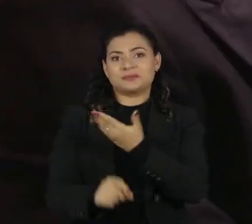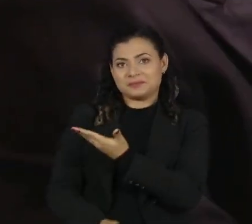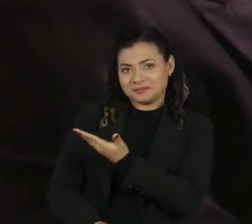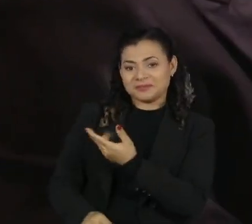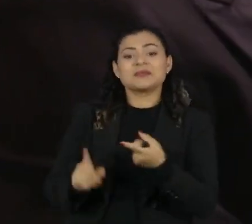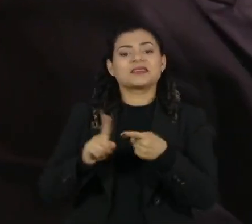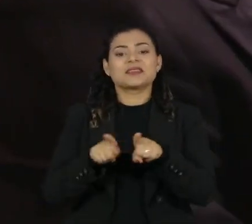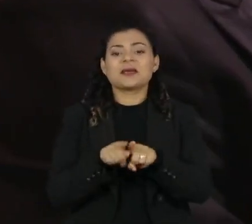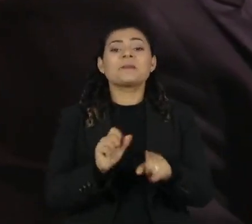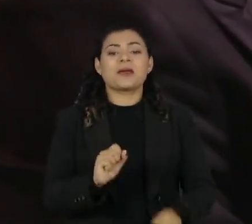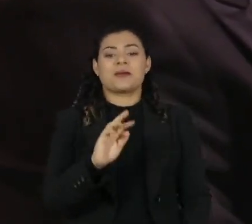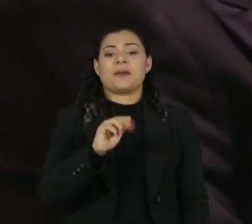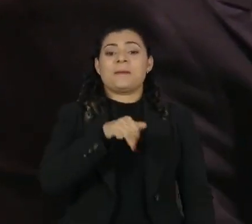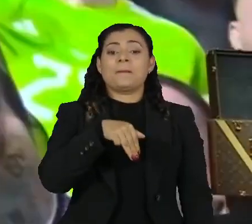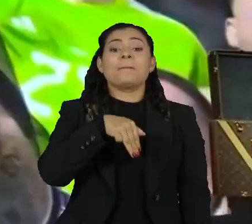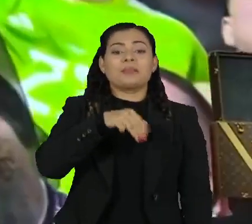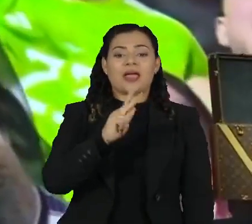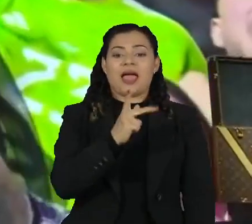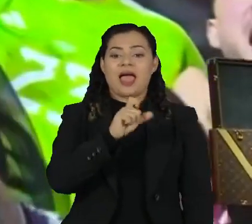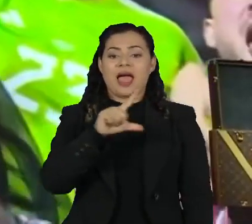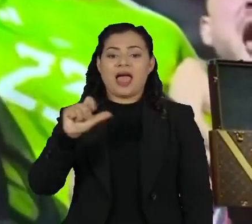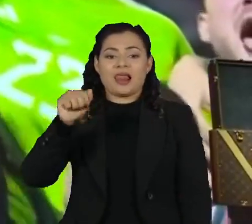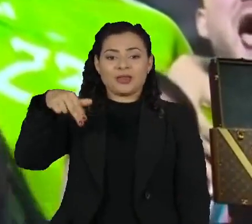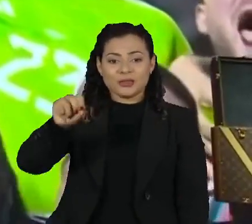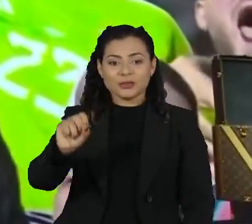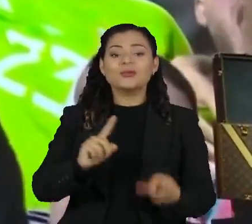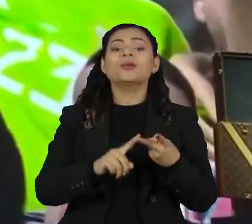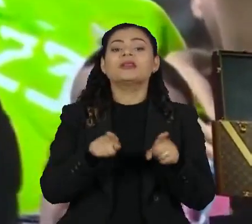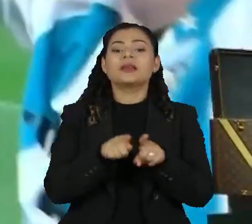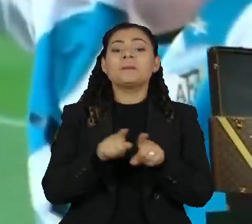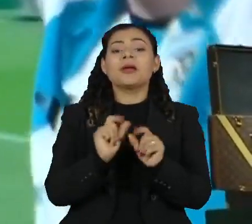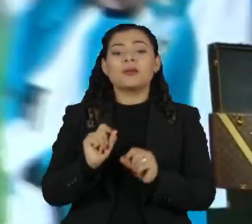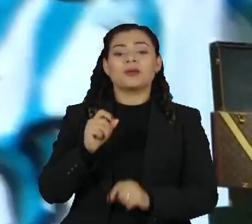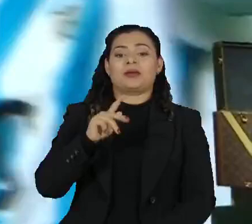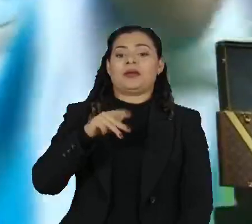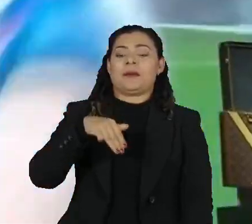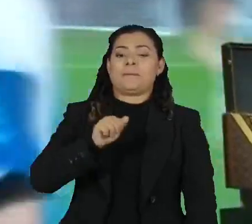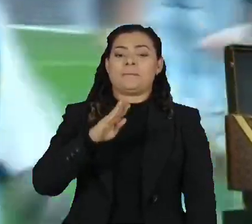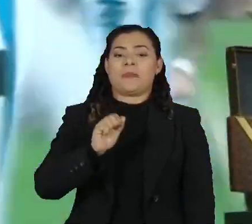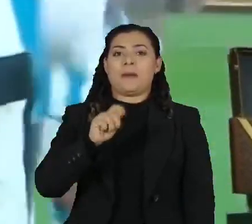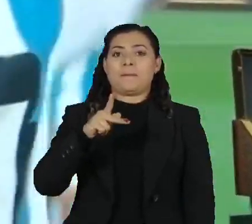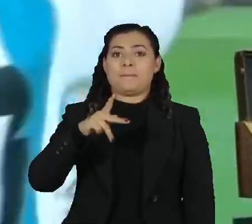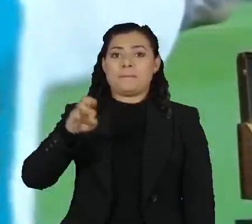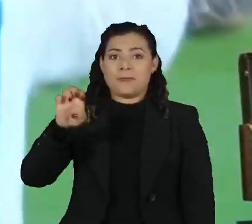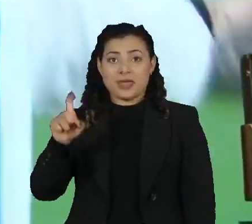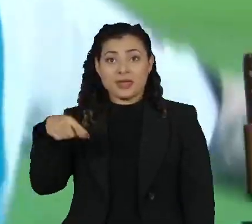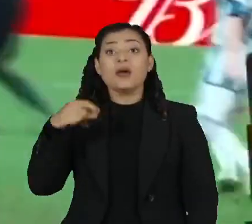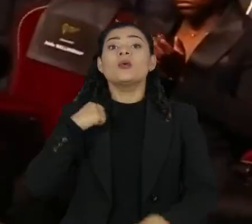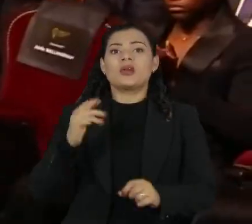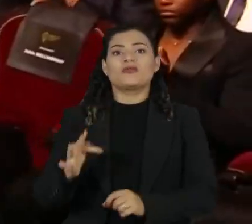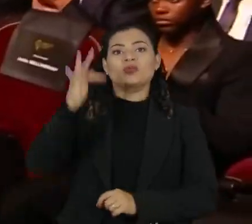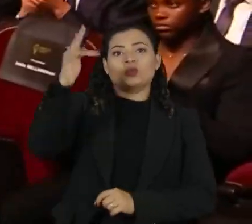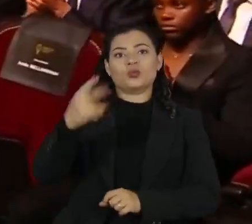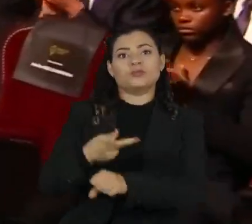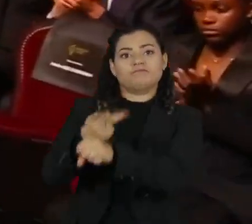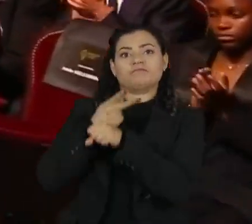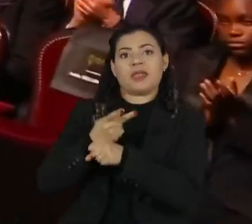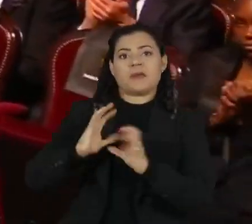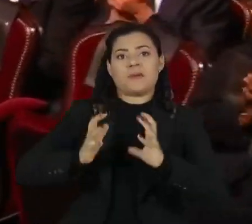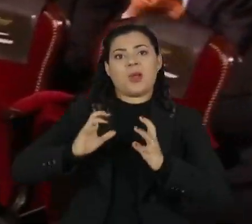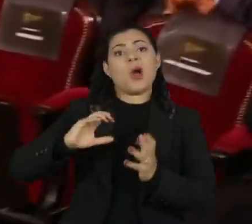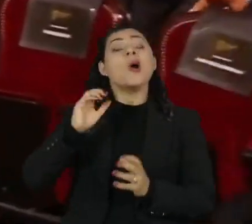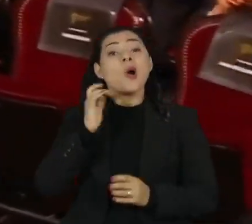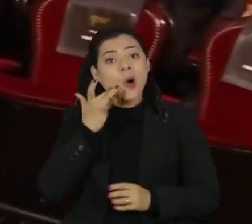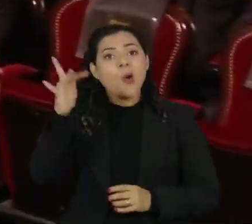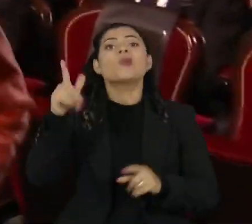e Kylian Mbappé tiveram um ano incrível e que, sem dúvida, nos próximos anos, a bola de ouro será deles. O brasileiro